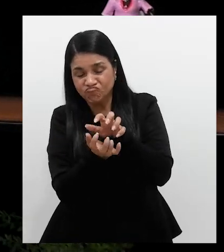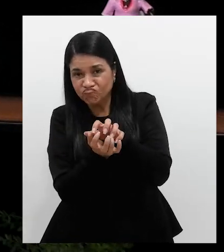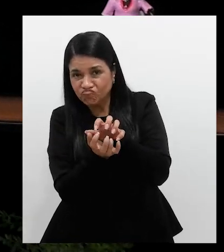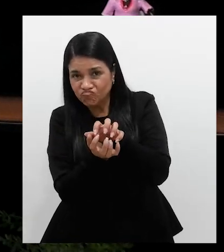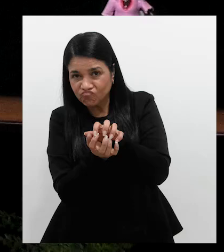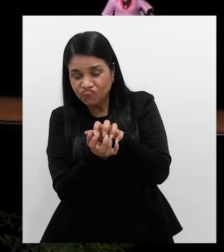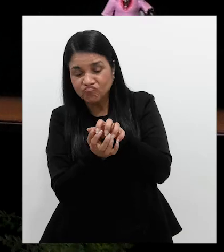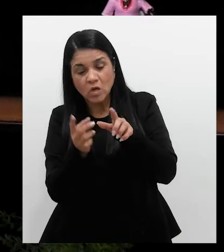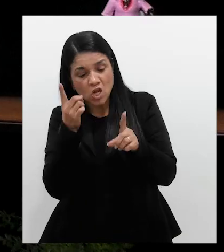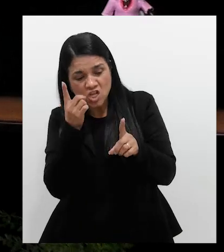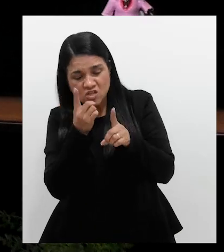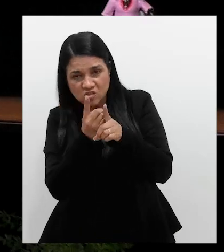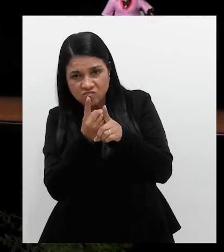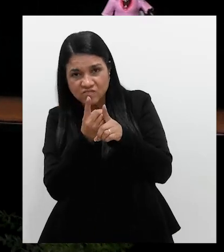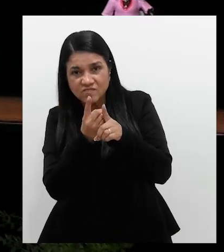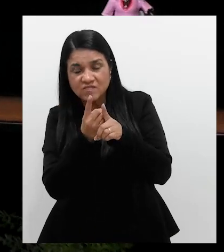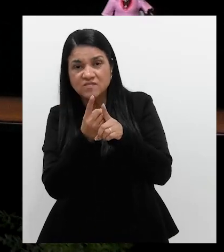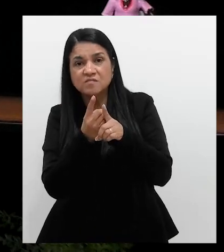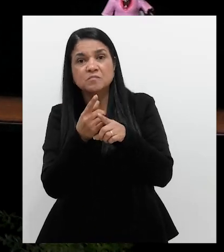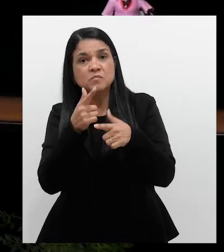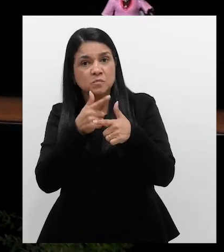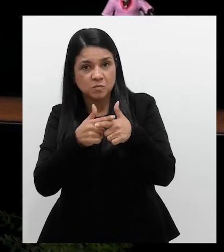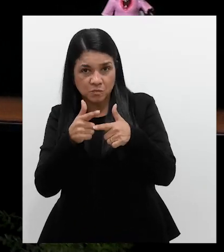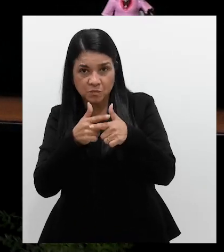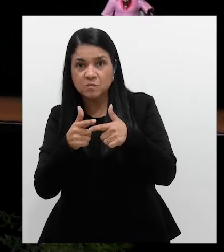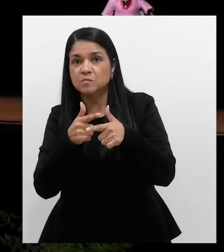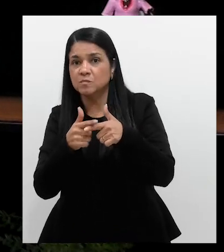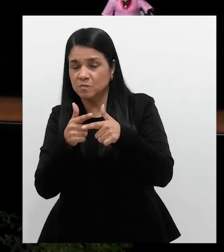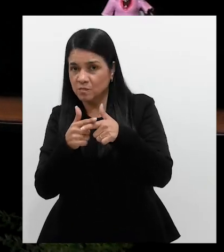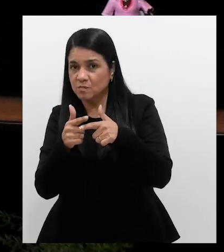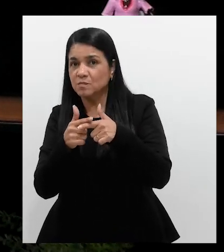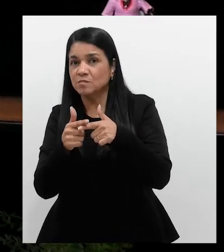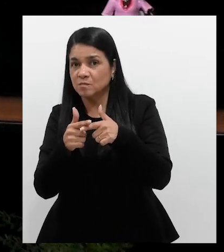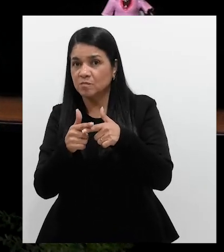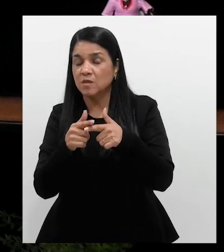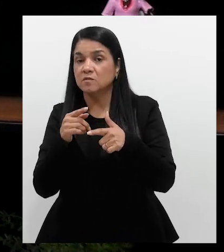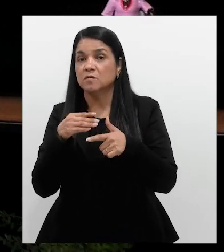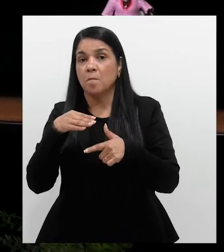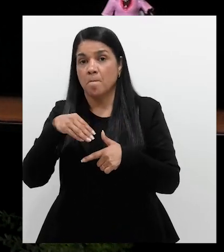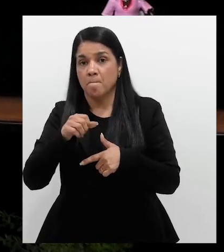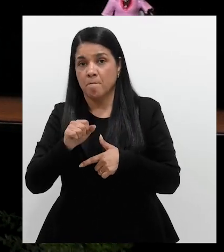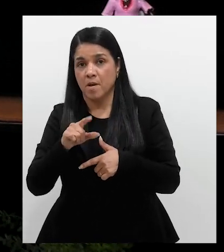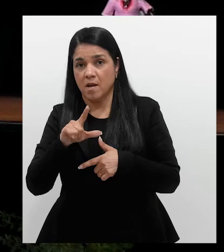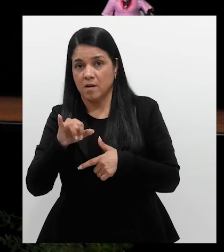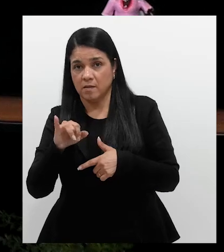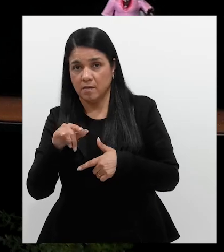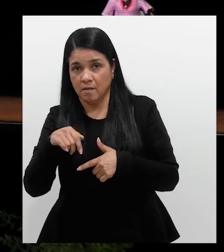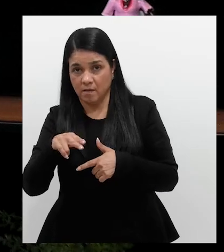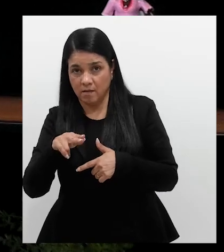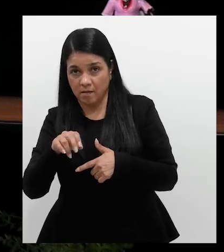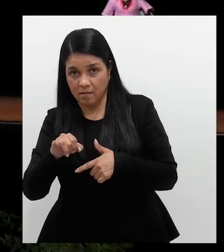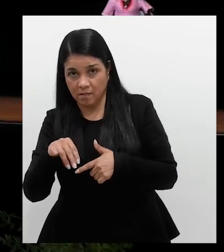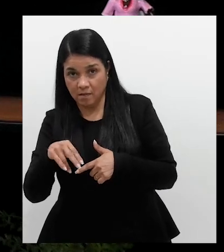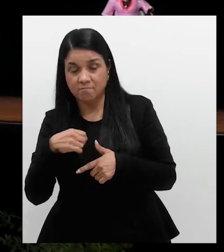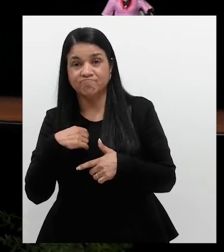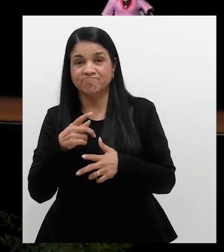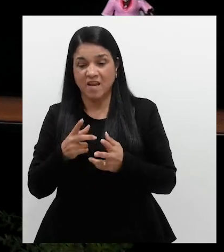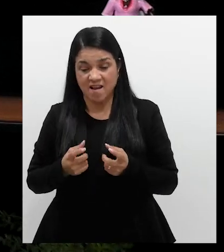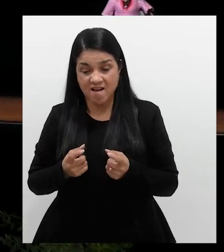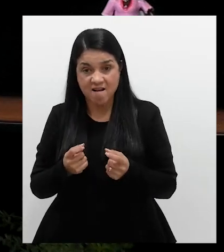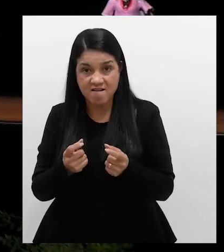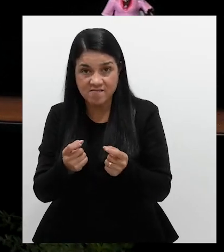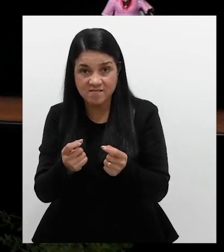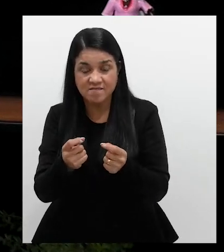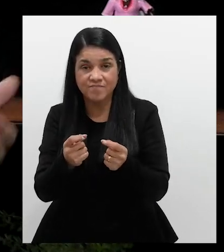Existem lesões que são diagnosticadas pelo dentista e às vezes são lesões malignas, são lesões